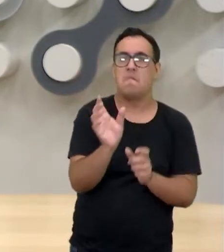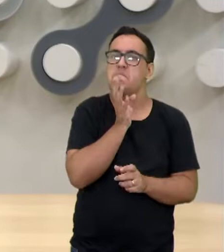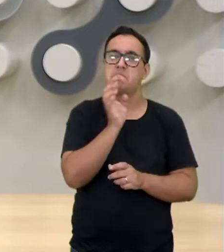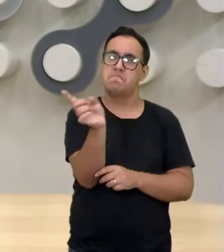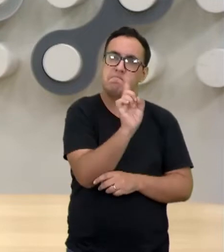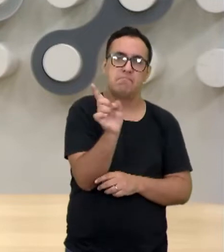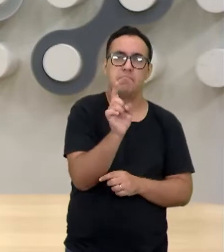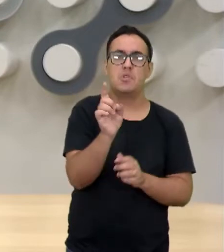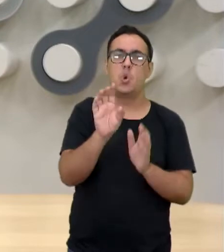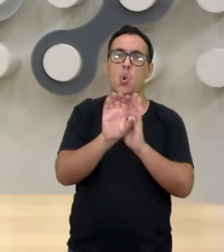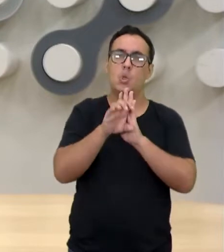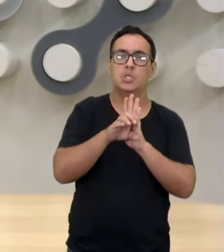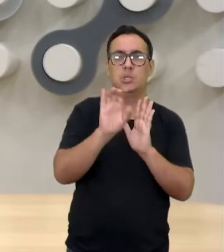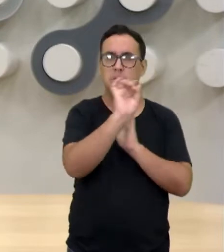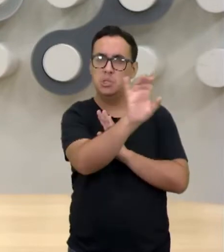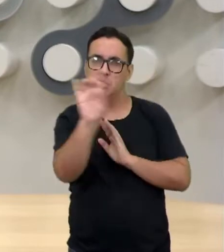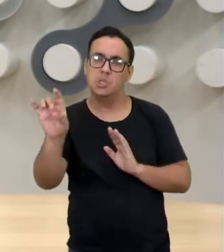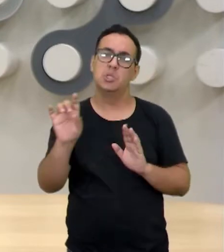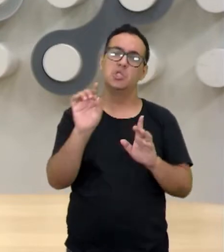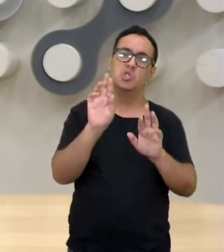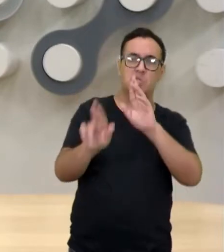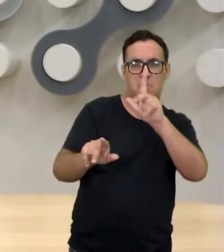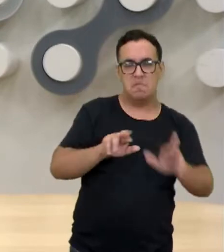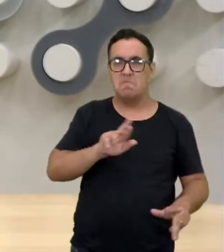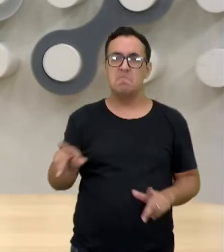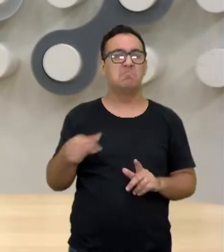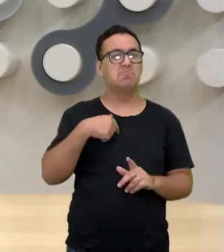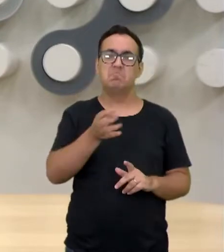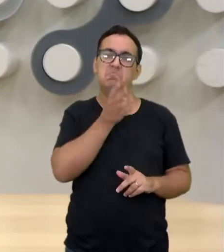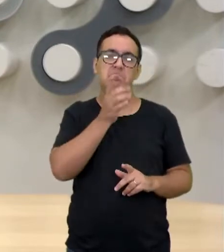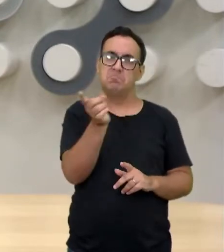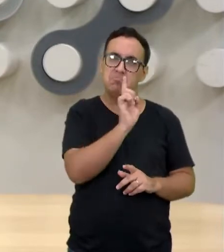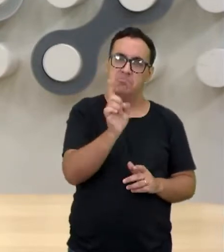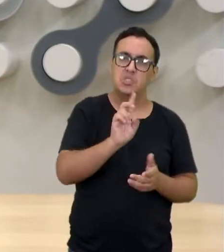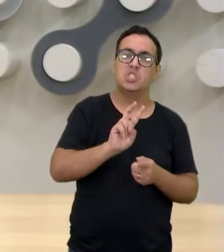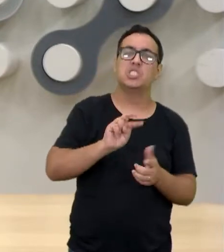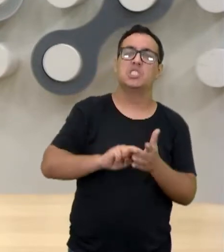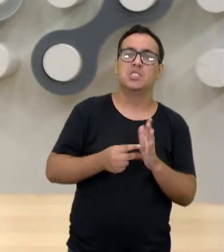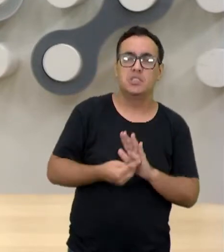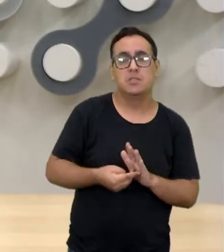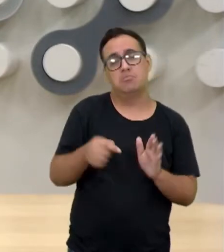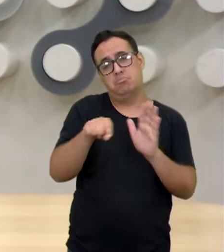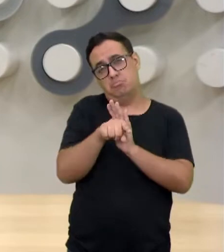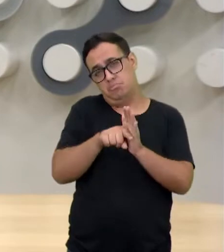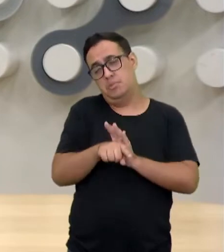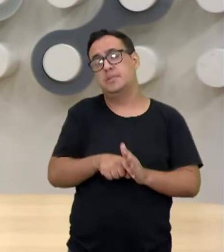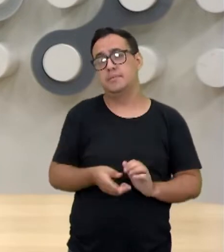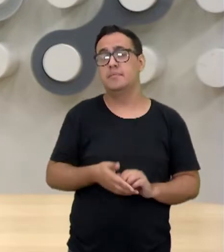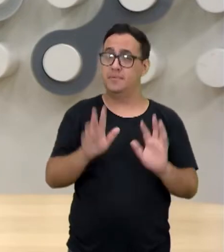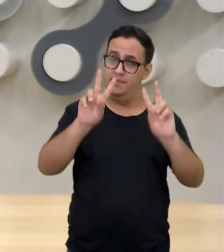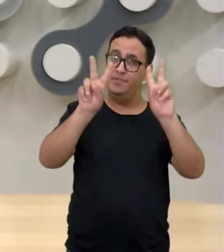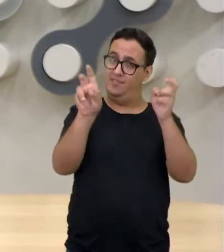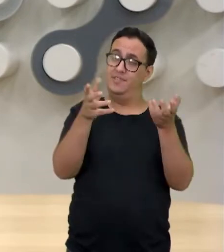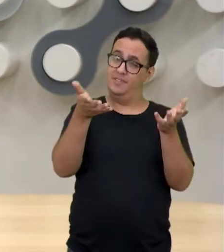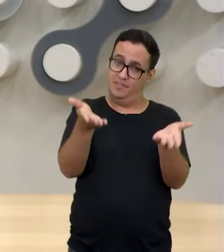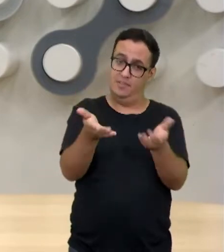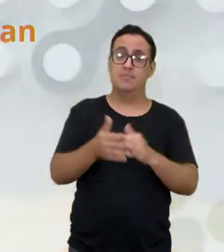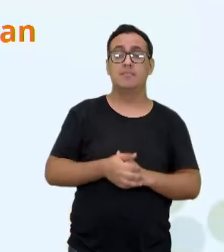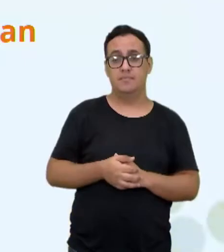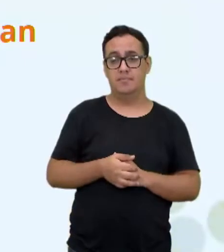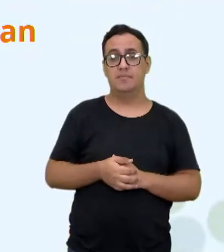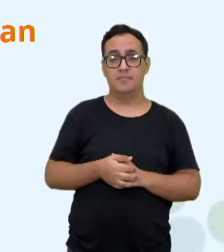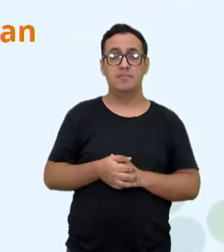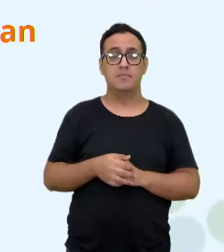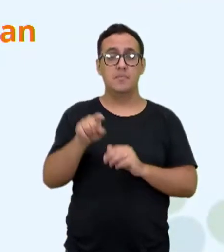conceitos desconhecidos que apareçam para a gente no decorrer da nossa pesquisa, tá bom? Então, o título da aula de hoje está aí,